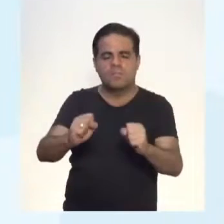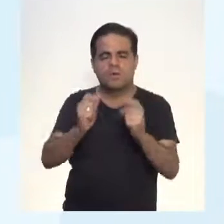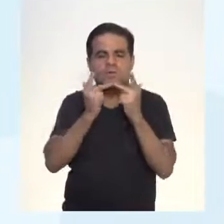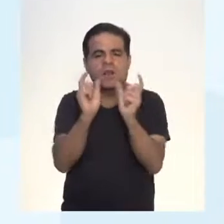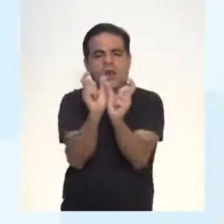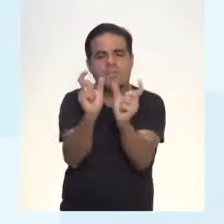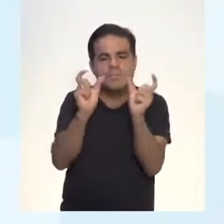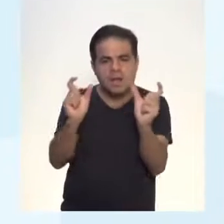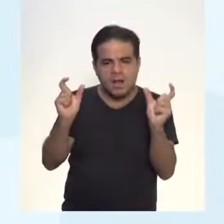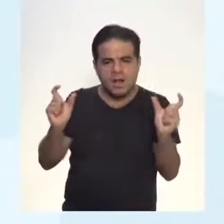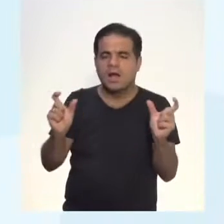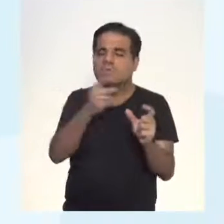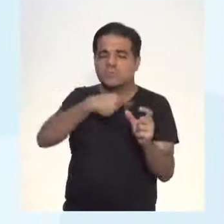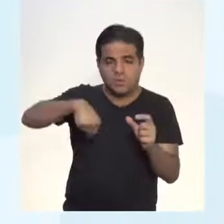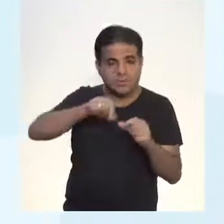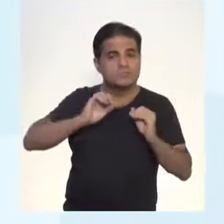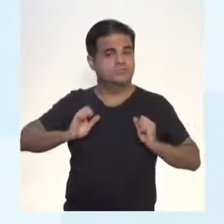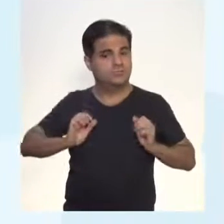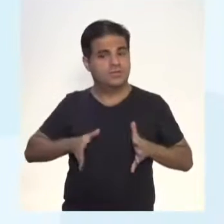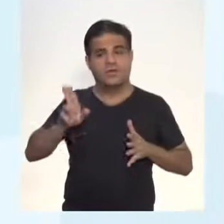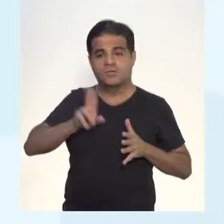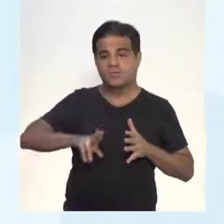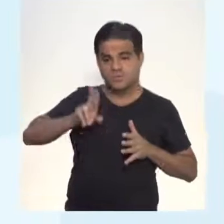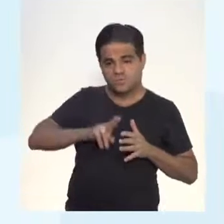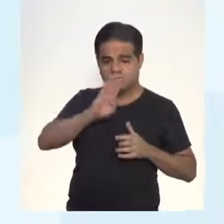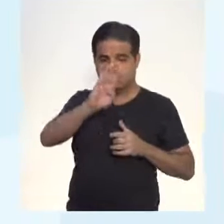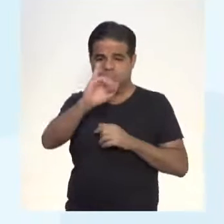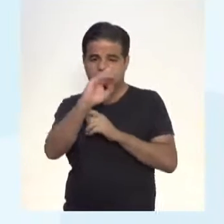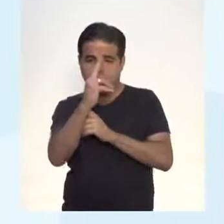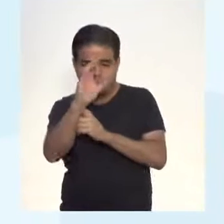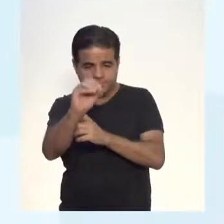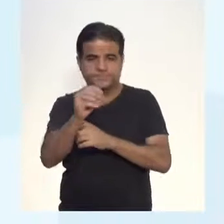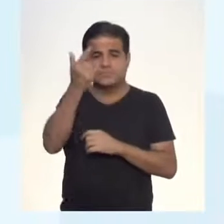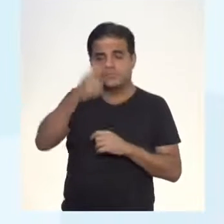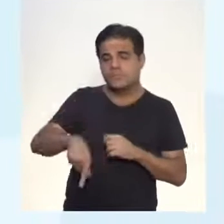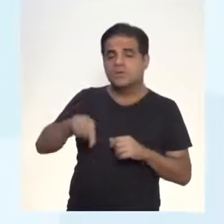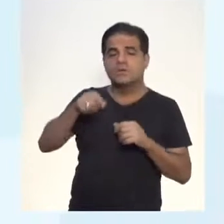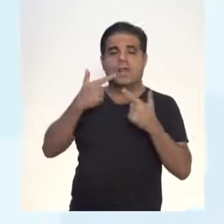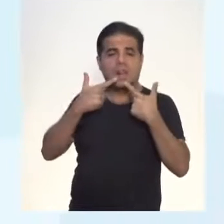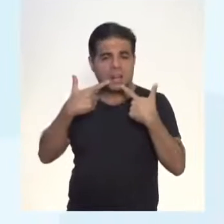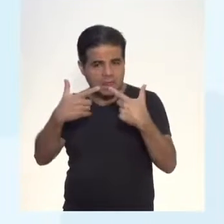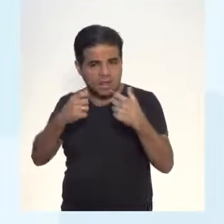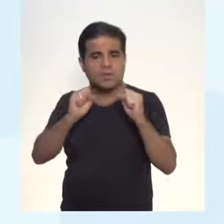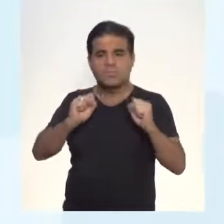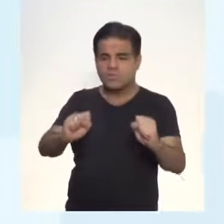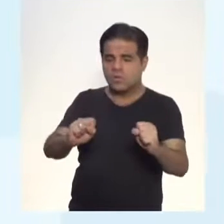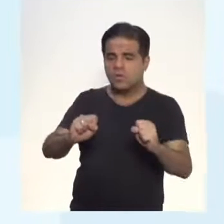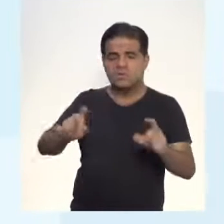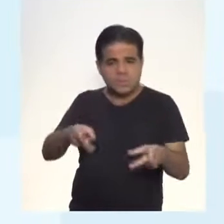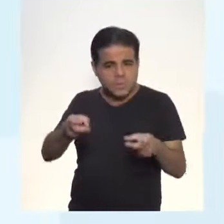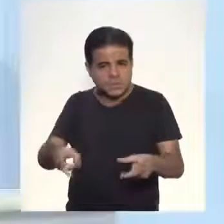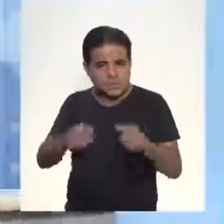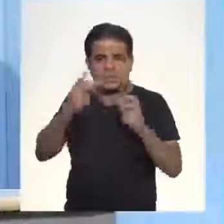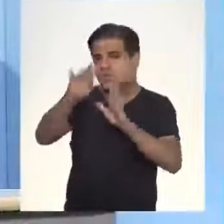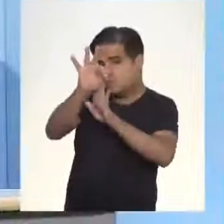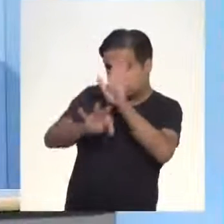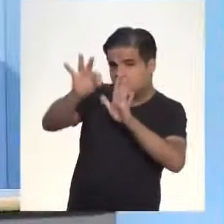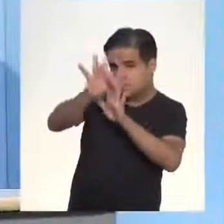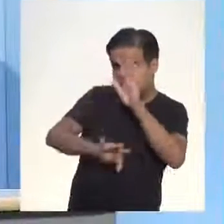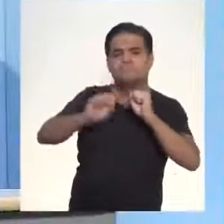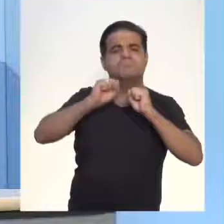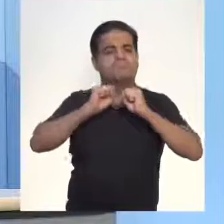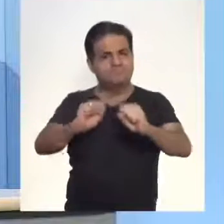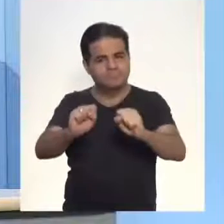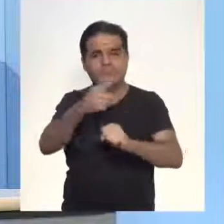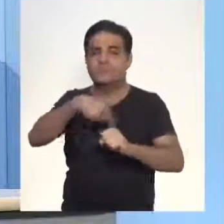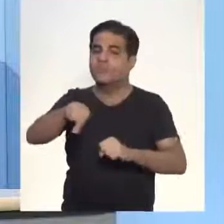sentido figurado, como nós utilizamos a palavra bicho, use outras figuras de linguagem também, explore o seu texto. Então, foi